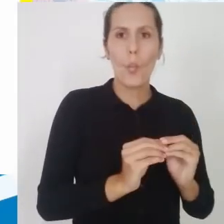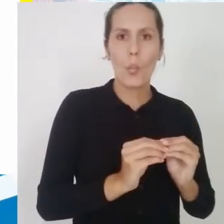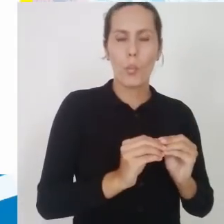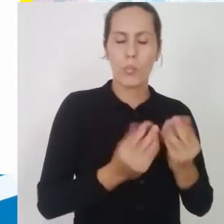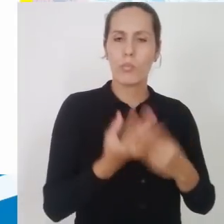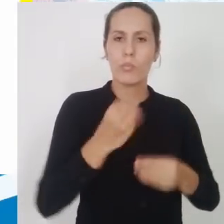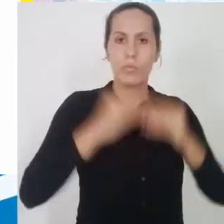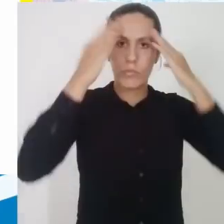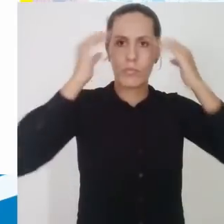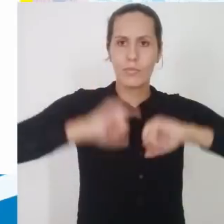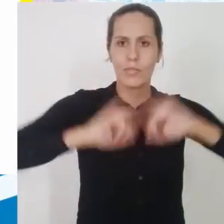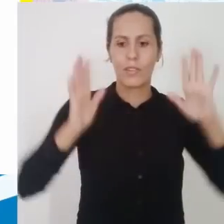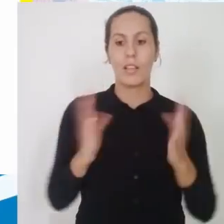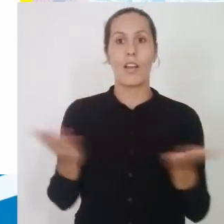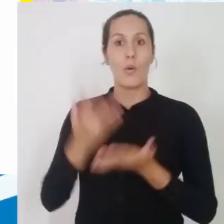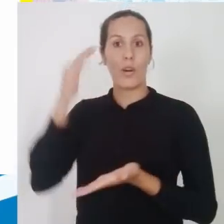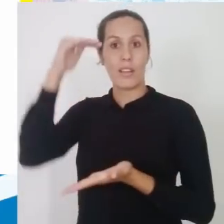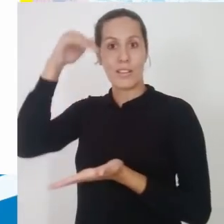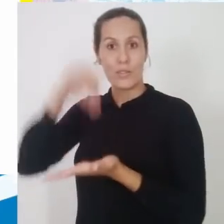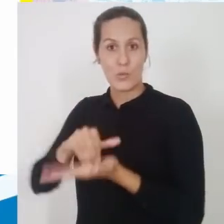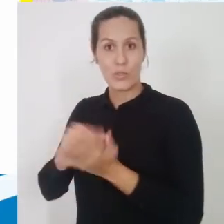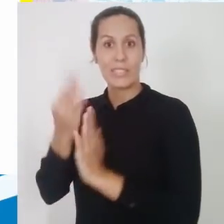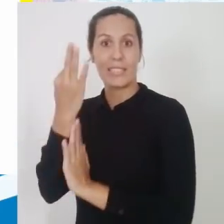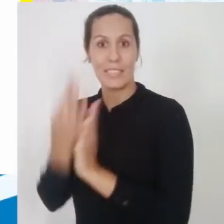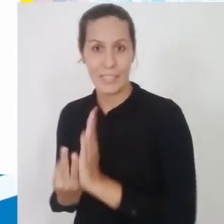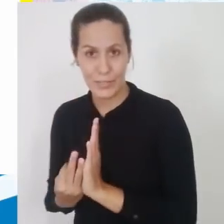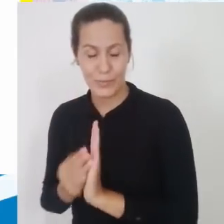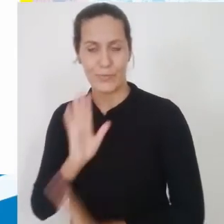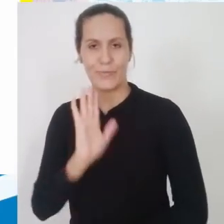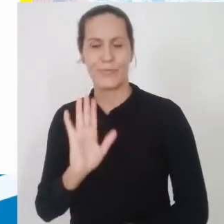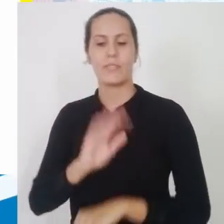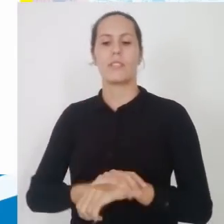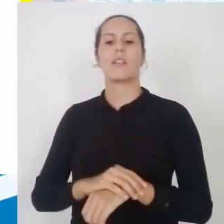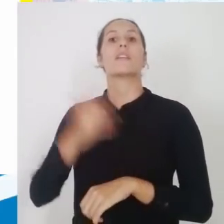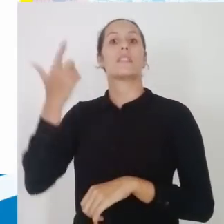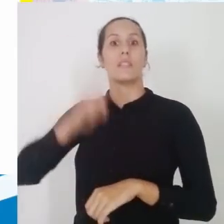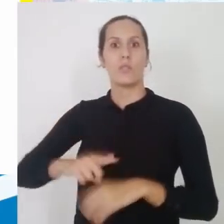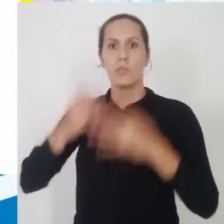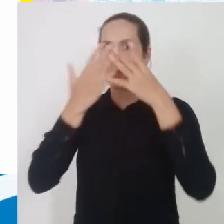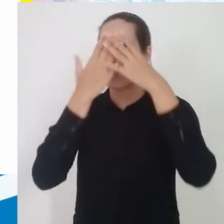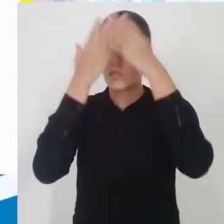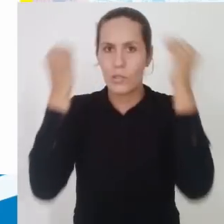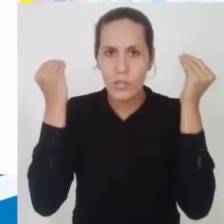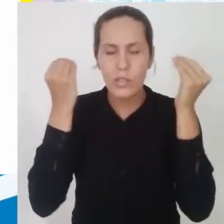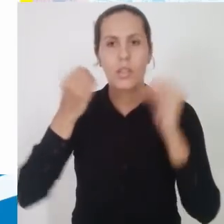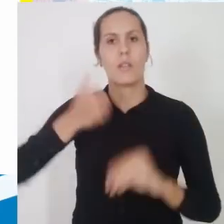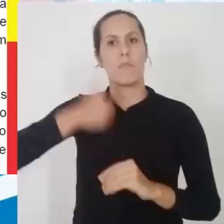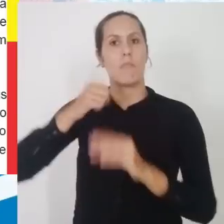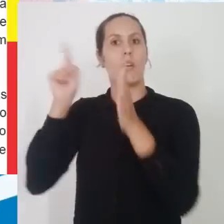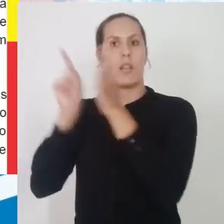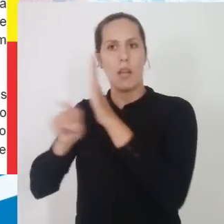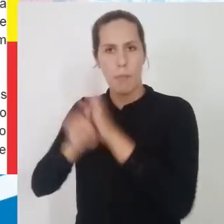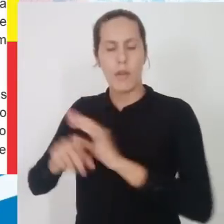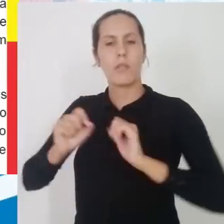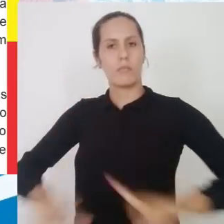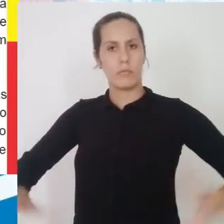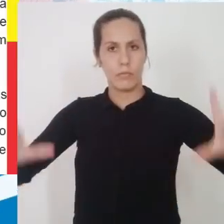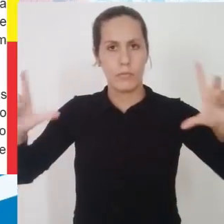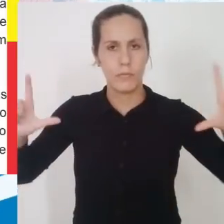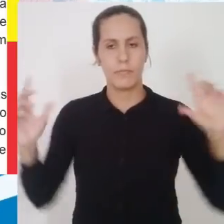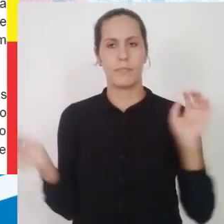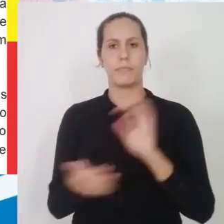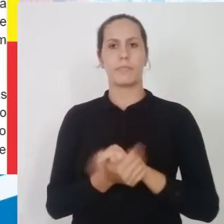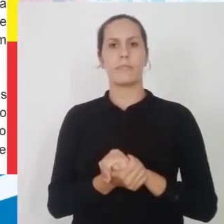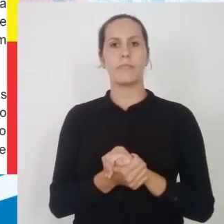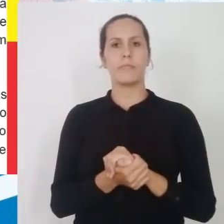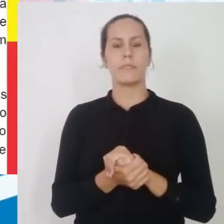ele fala principalmente? De que forma o texto abordou o seu conteúdo principal? E aí eu trouxe um texto